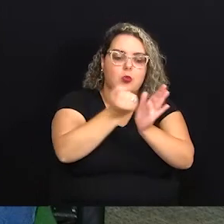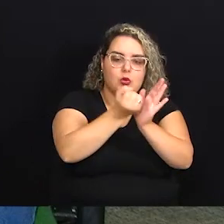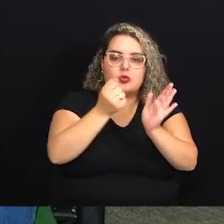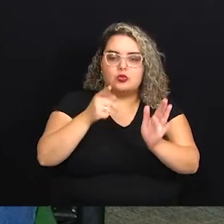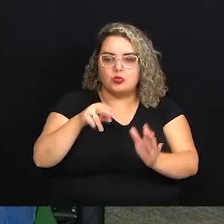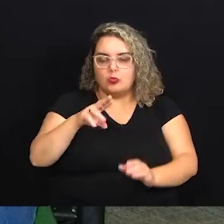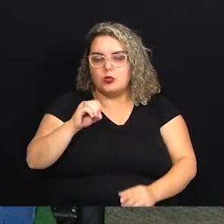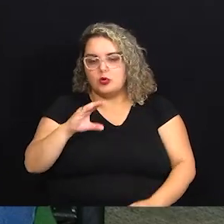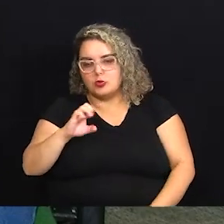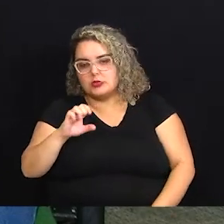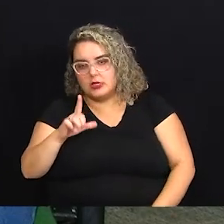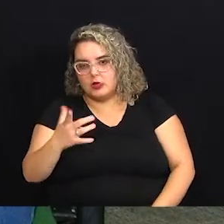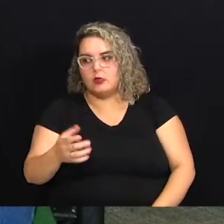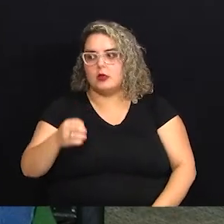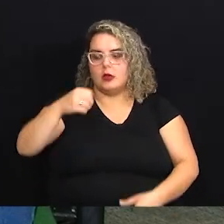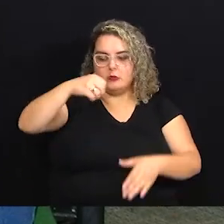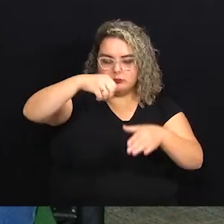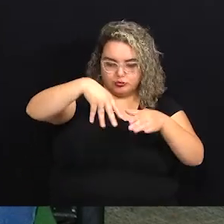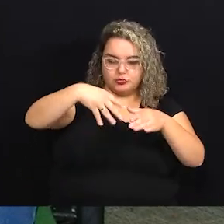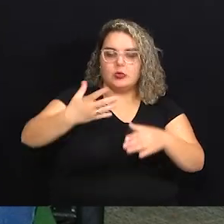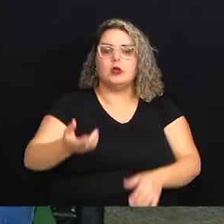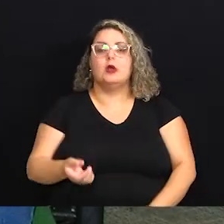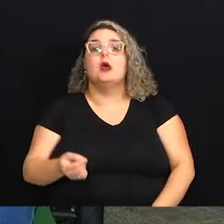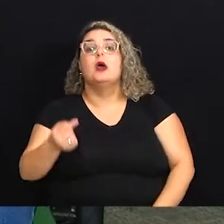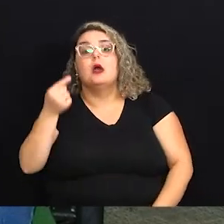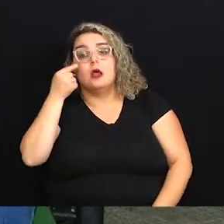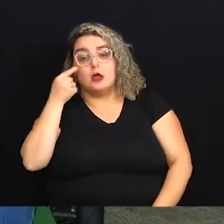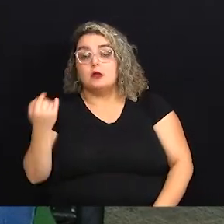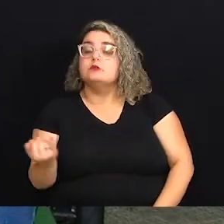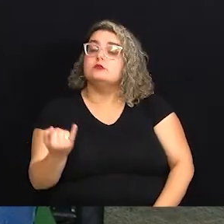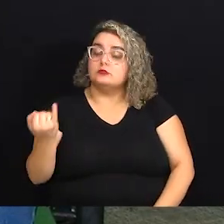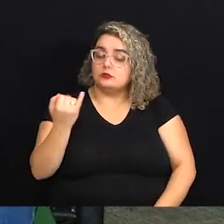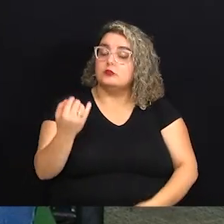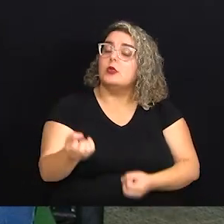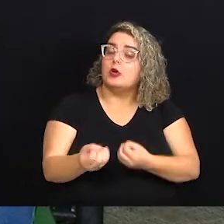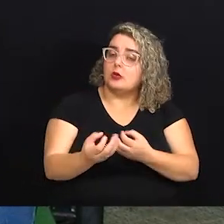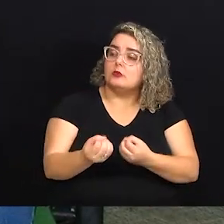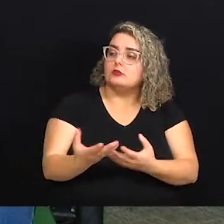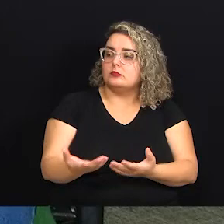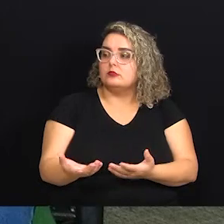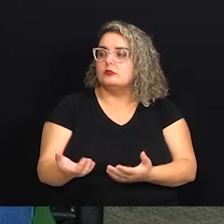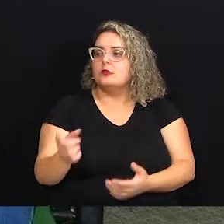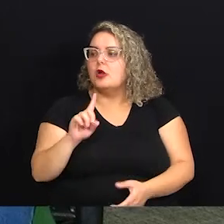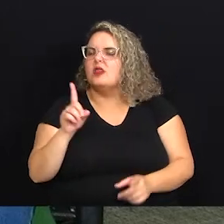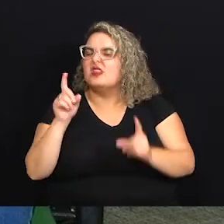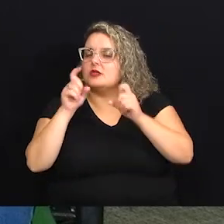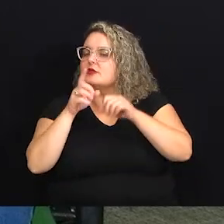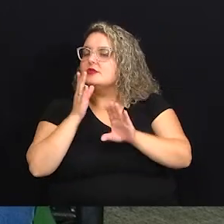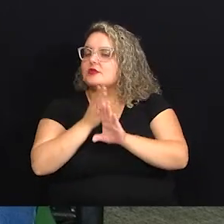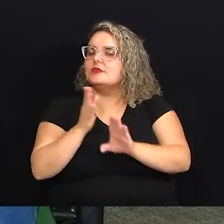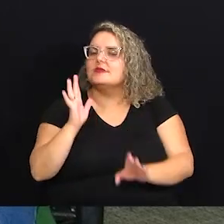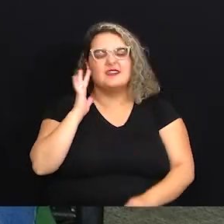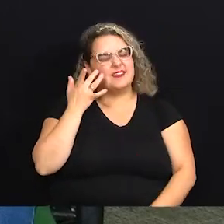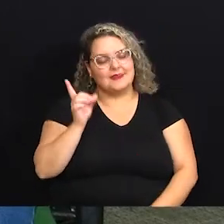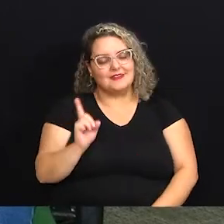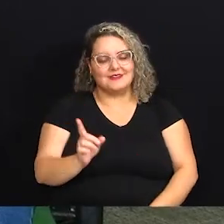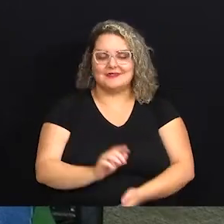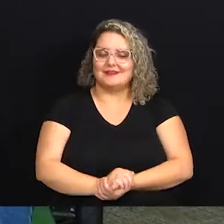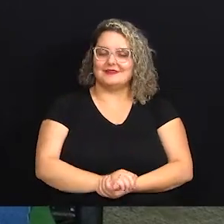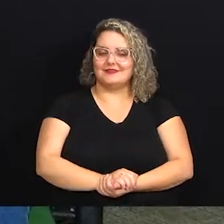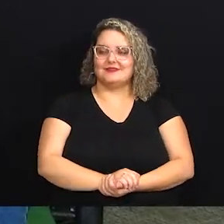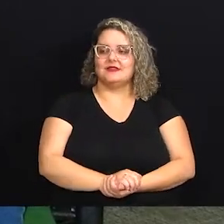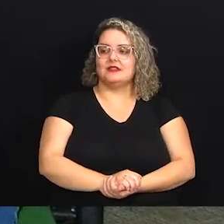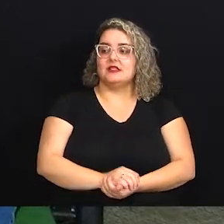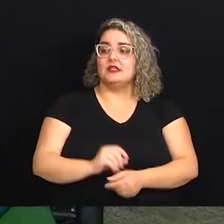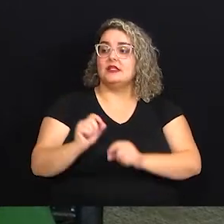o selinho do Procel mesmo, que é a lâmpadazinha. É importante observar essas informações. Ele não está muito difícil de achar não, eu